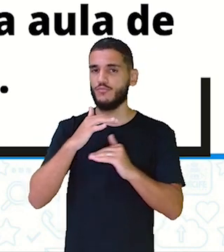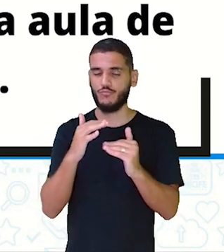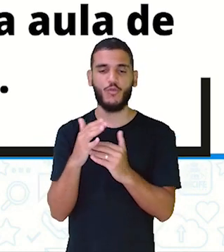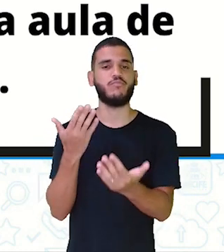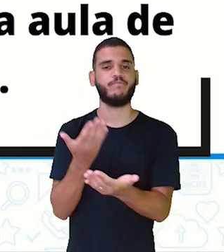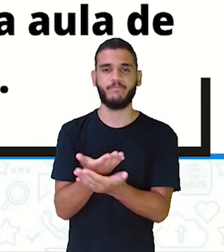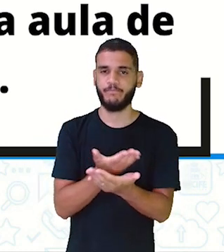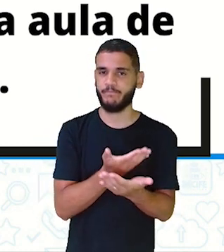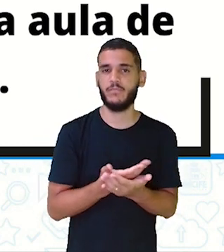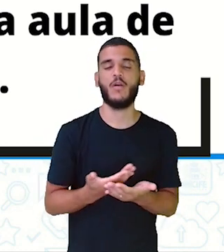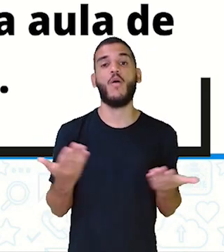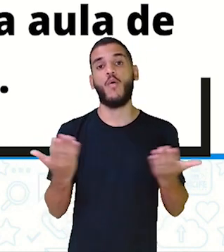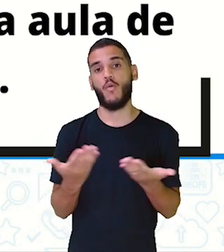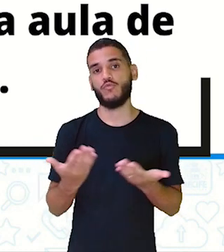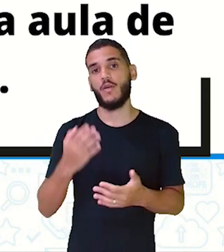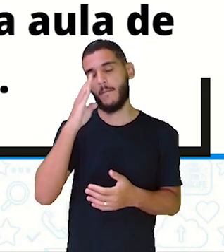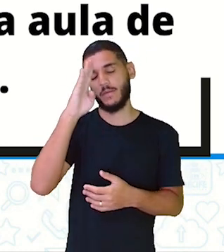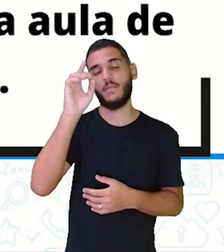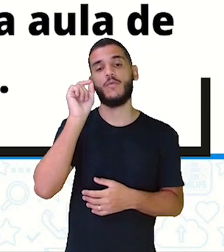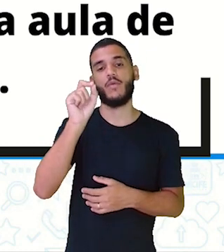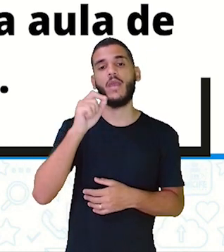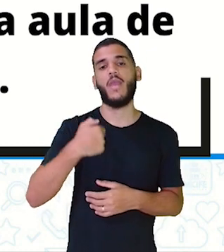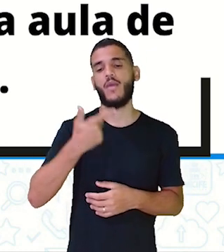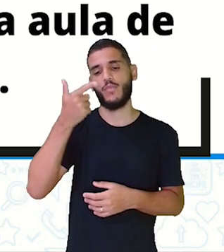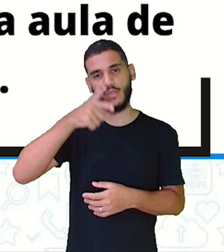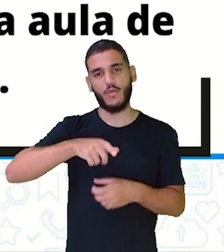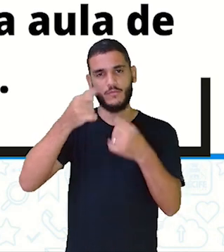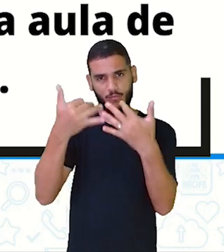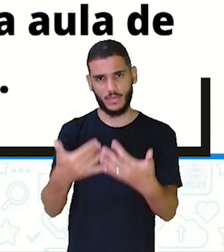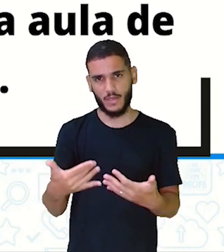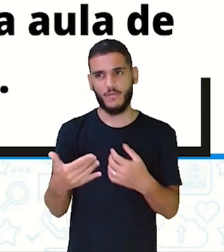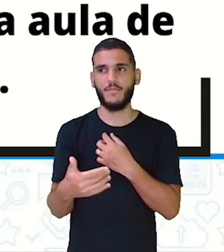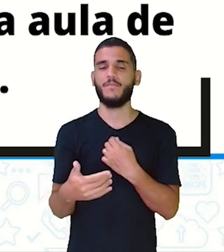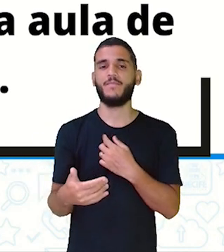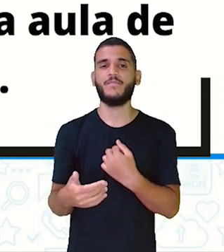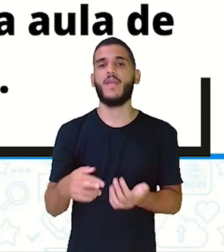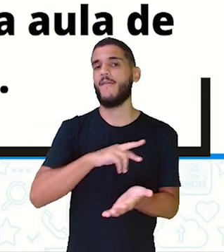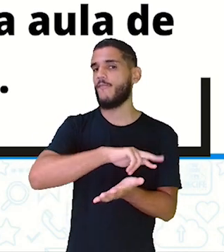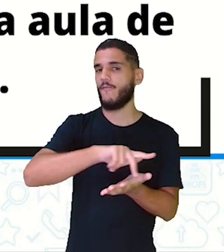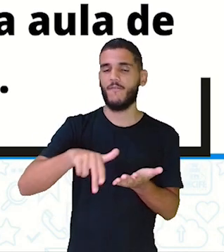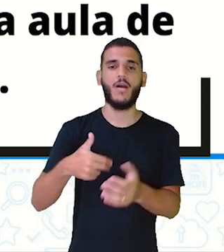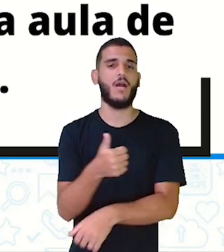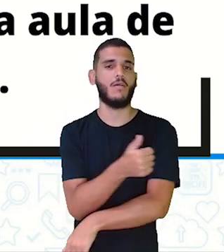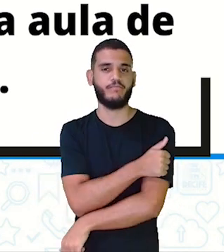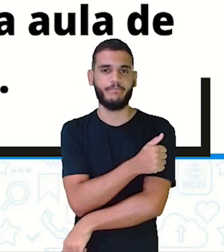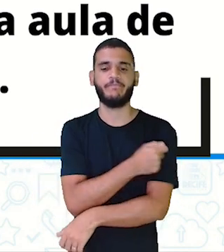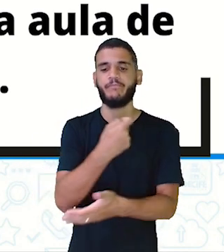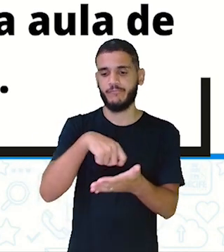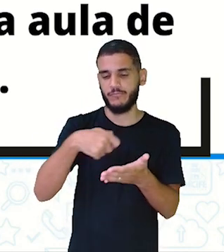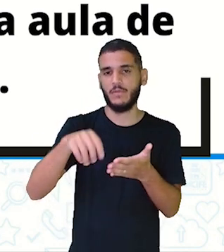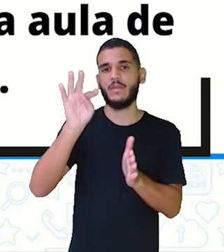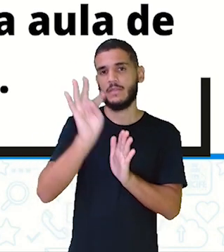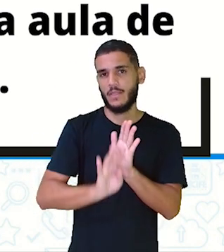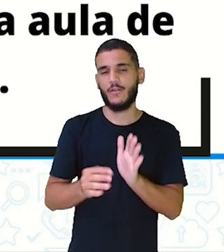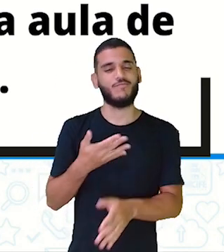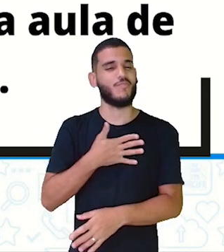hoje, principalmente, repetindo aqui, eu sei que muitos estudantes escrevem lá o texto e não